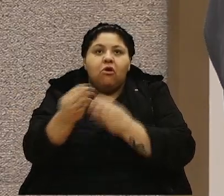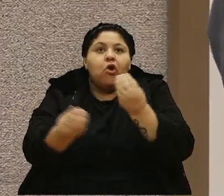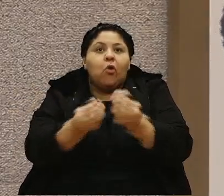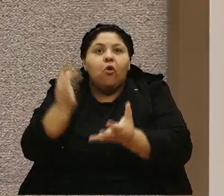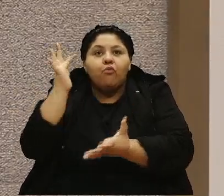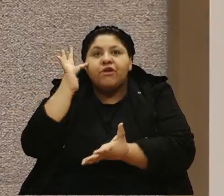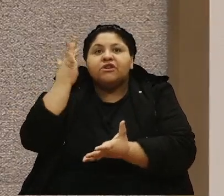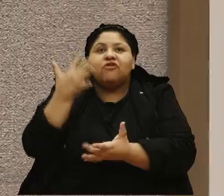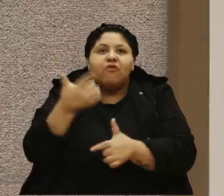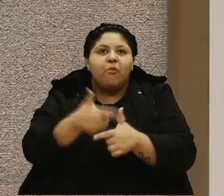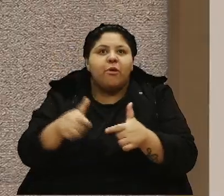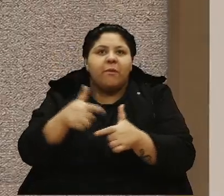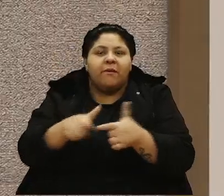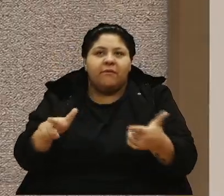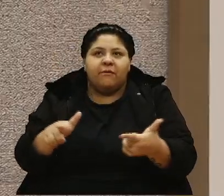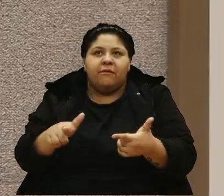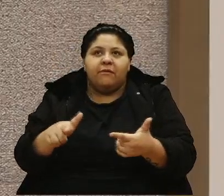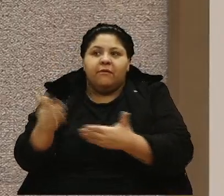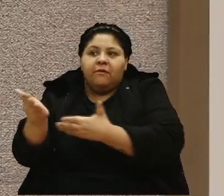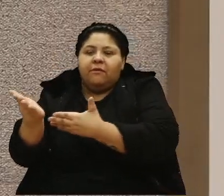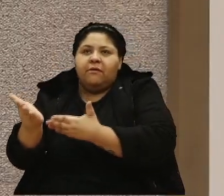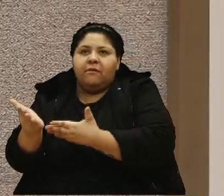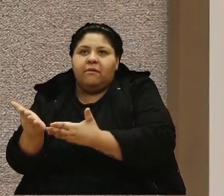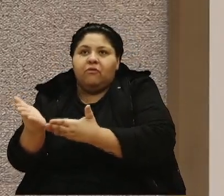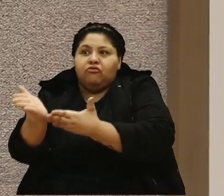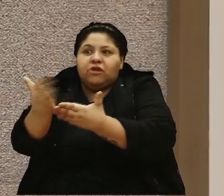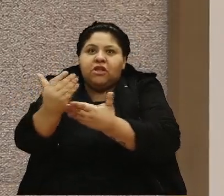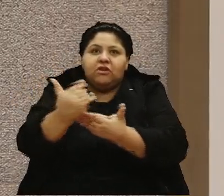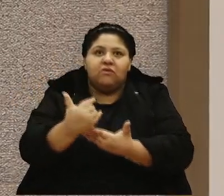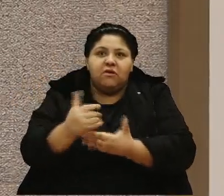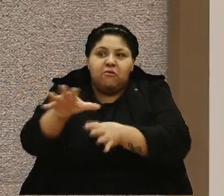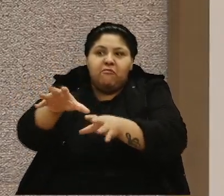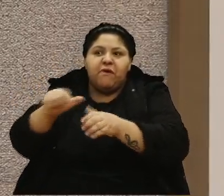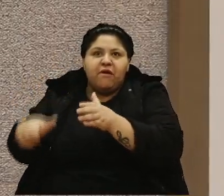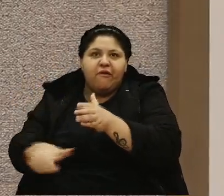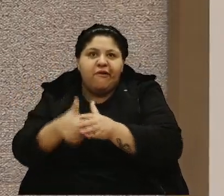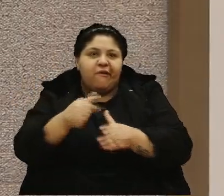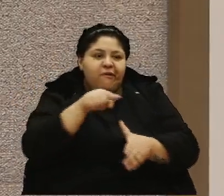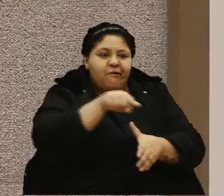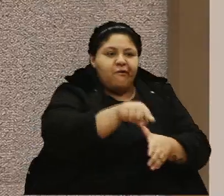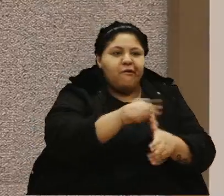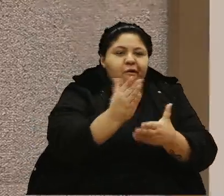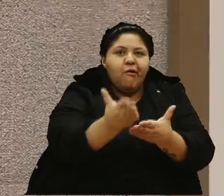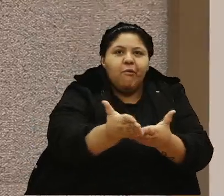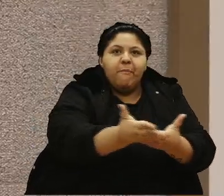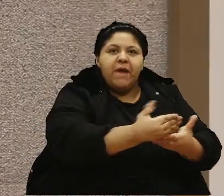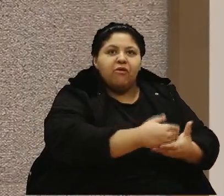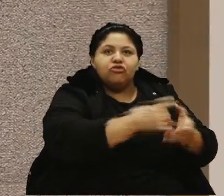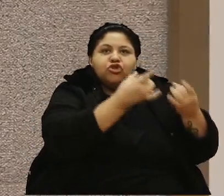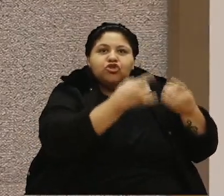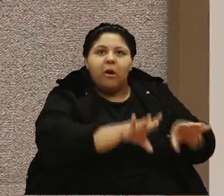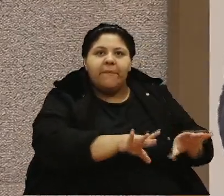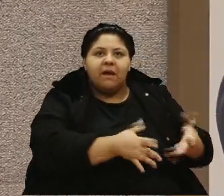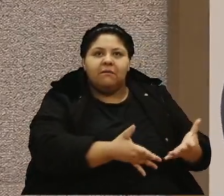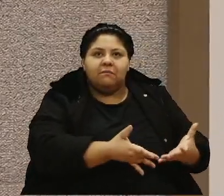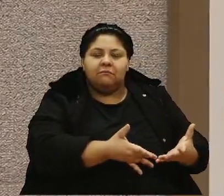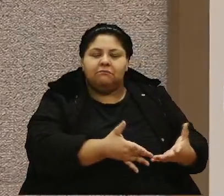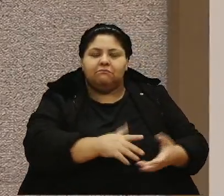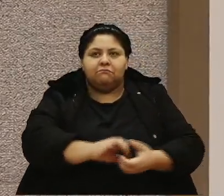resolver isso? Os catadores pegam o filé, os recicladores pegam o que sobra,